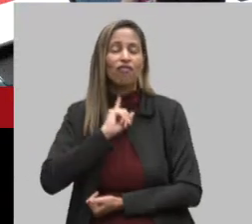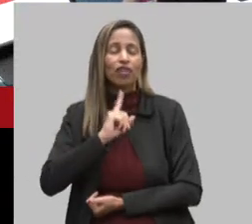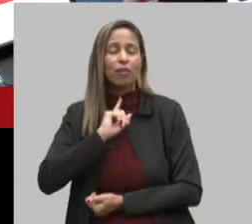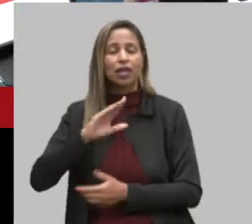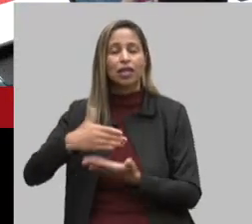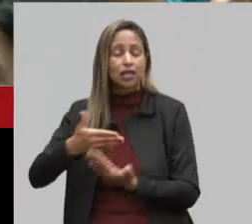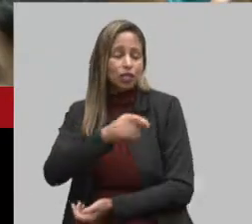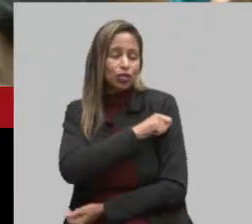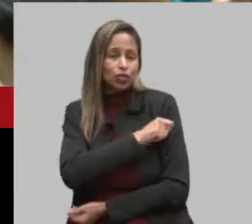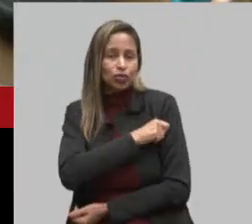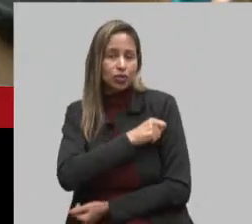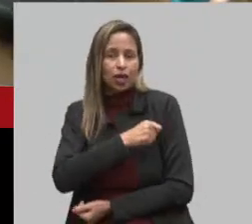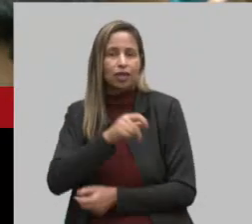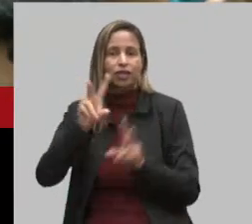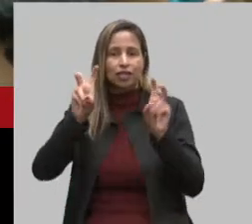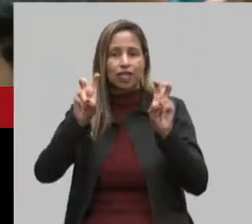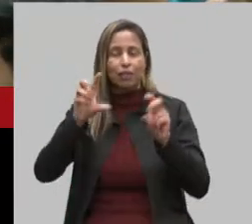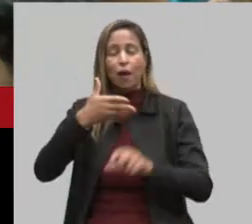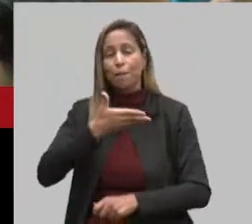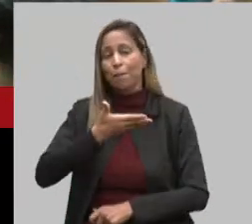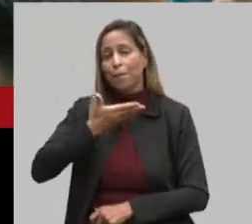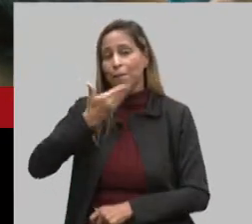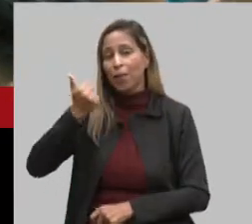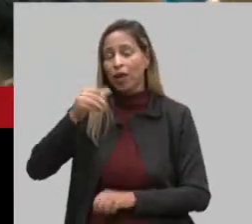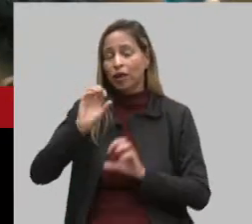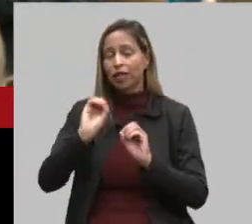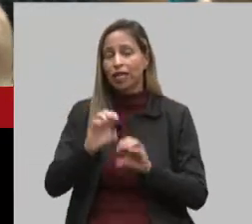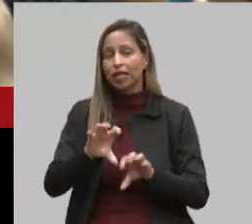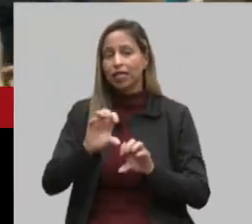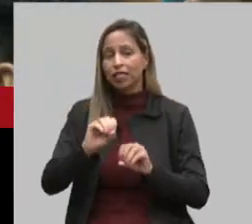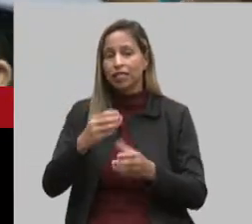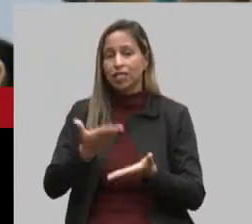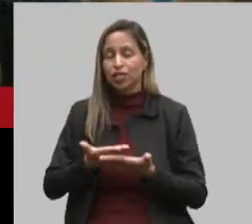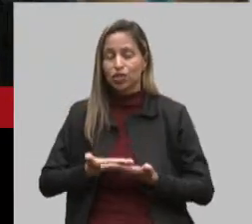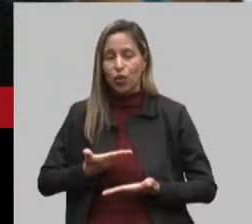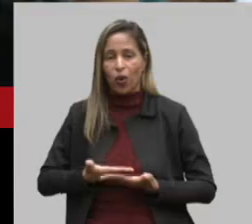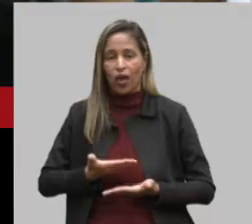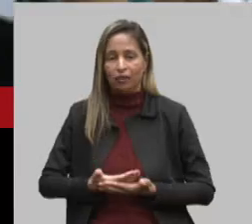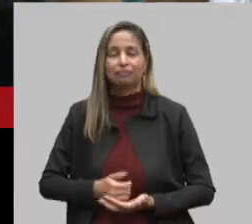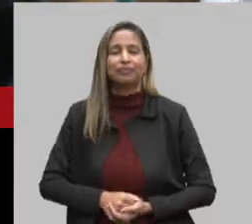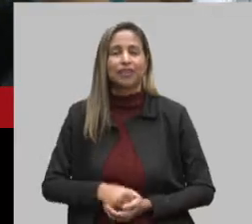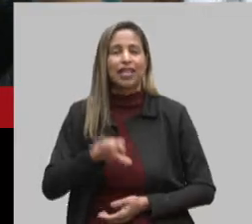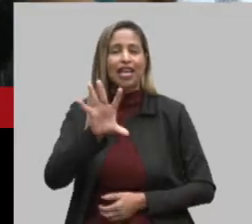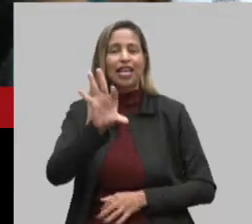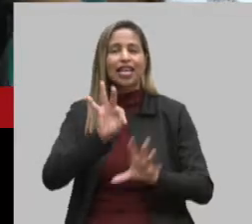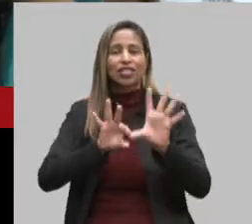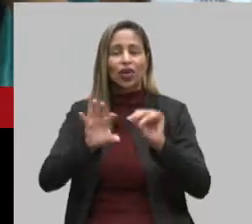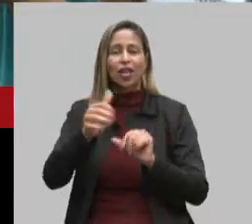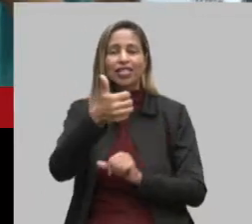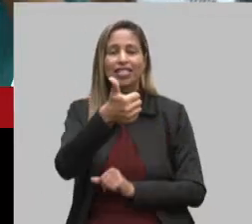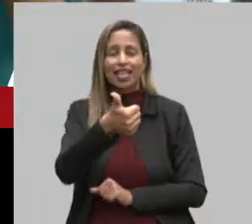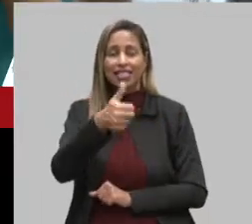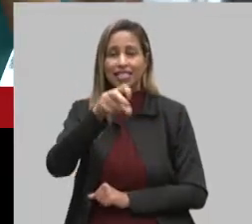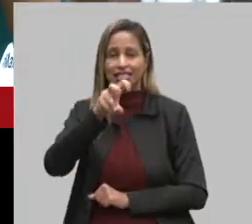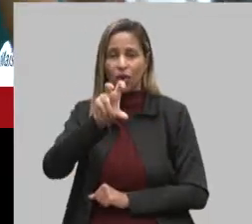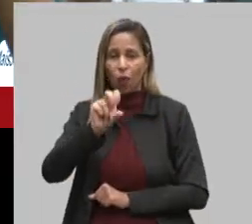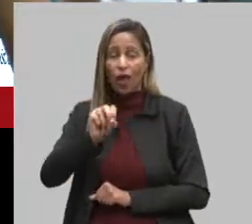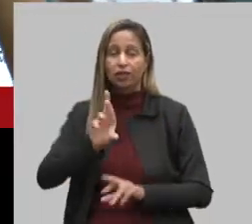debateram o tema melhorias no ensino escolar Eles escolheram 150